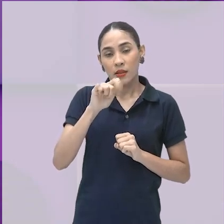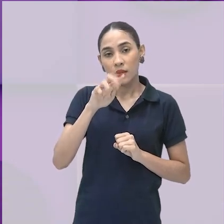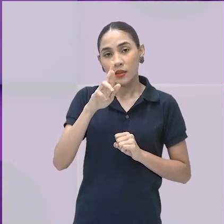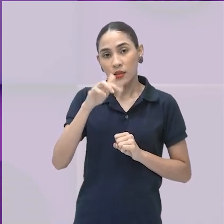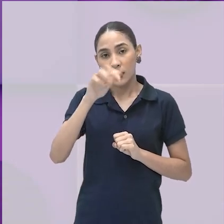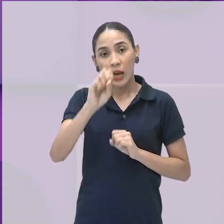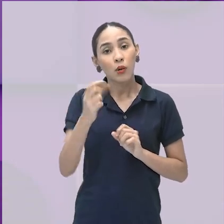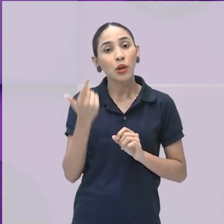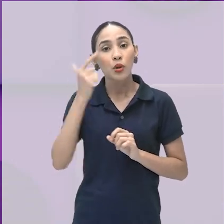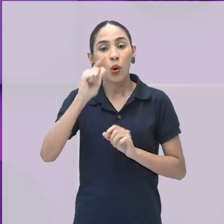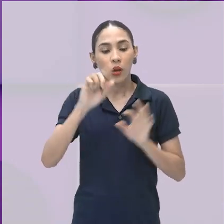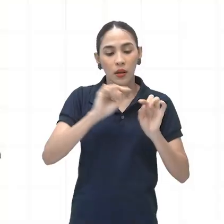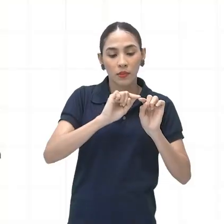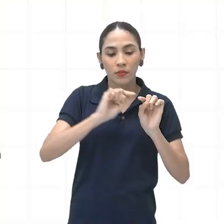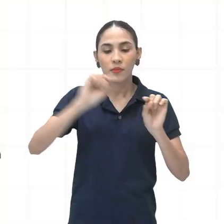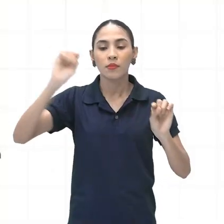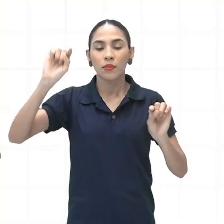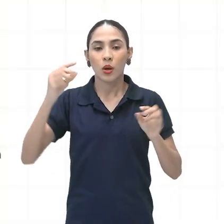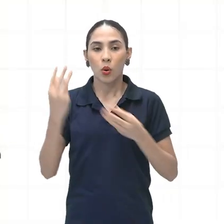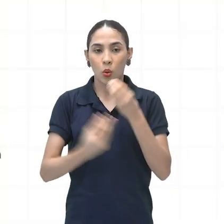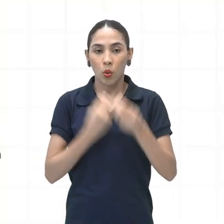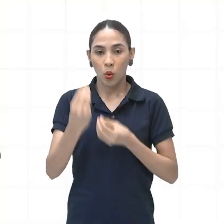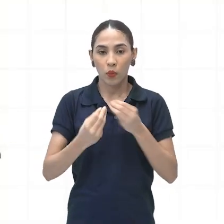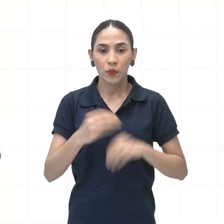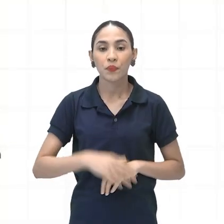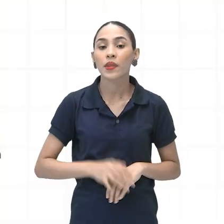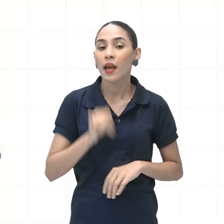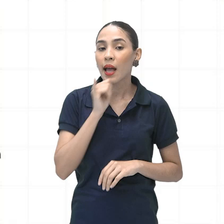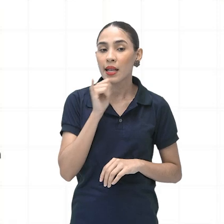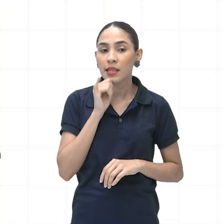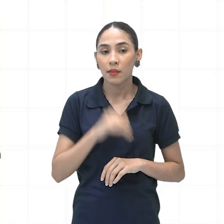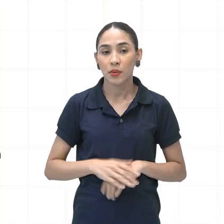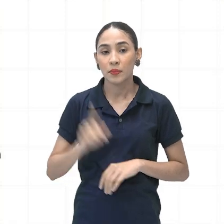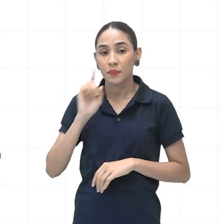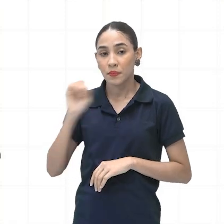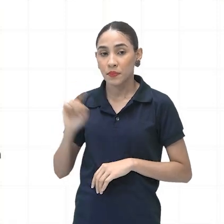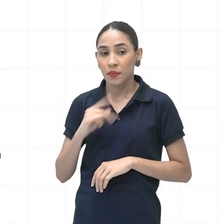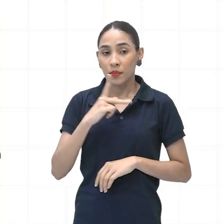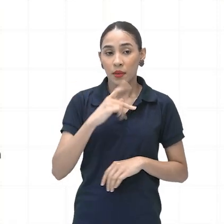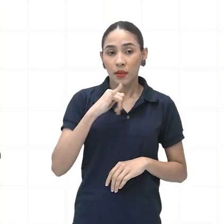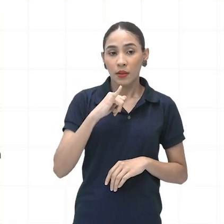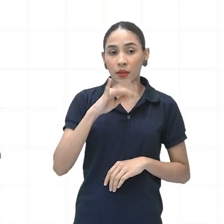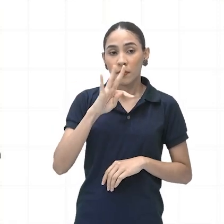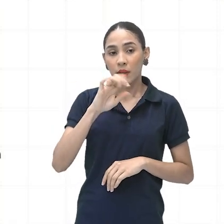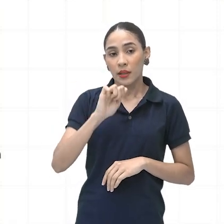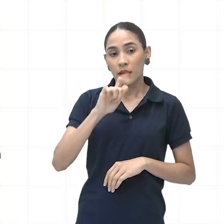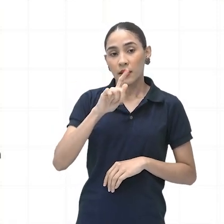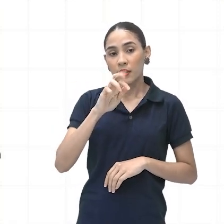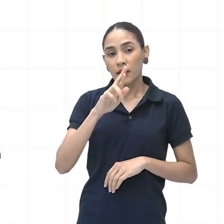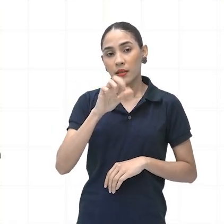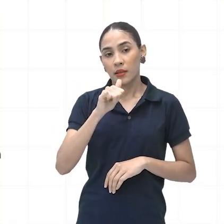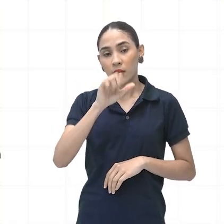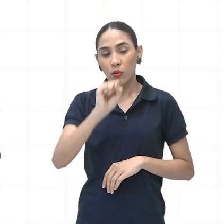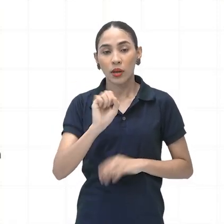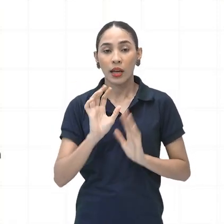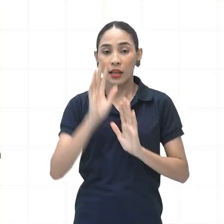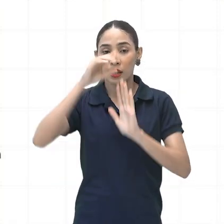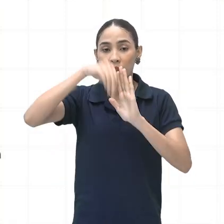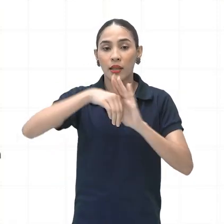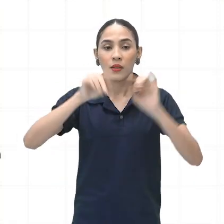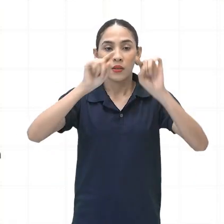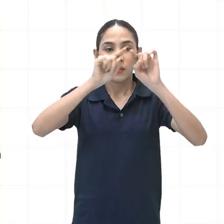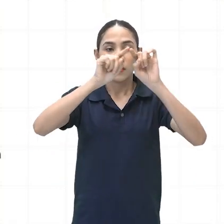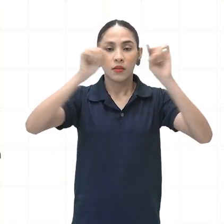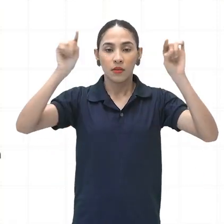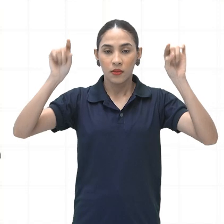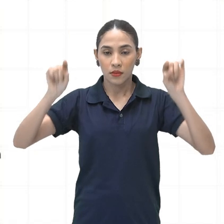essa diagonal. Vamos ver como. Olha só, Pitágoras no quadrado. Temos o quadrado ele